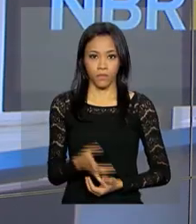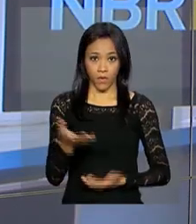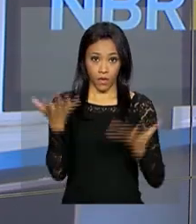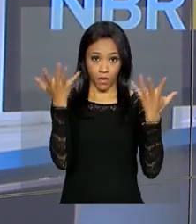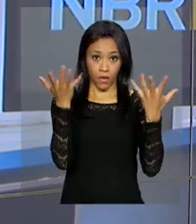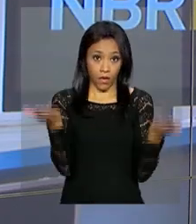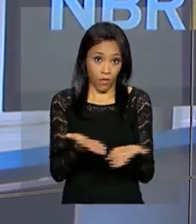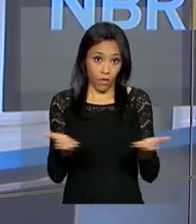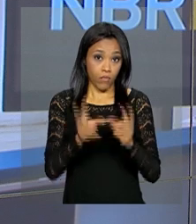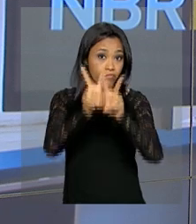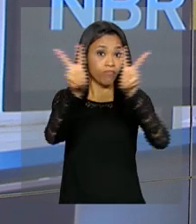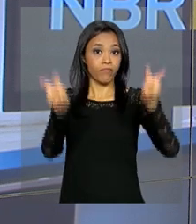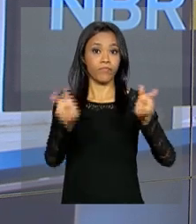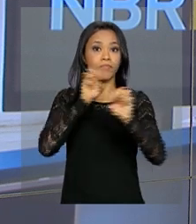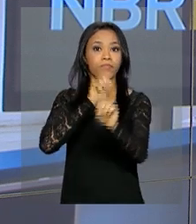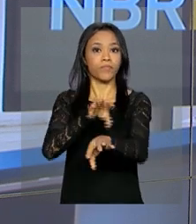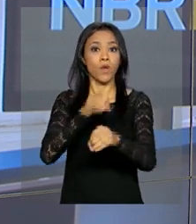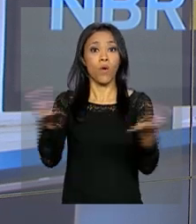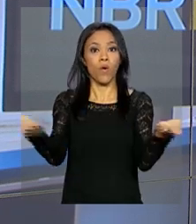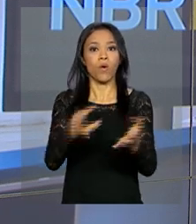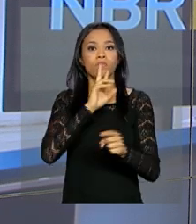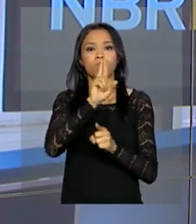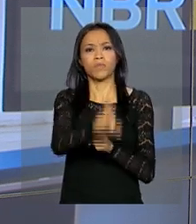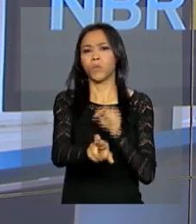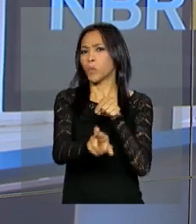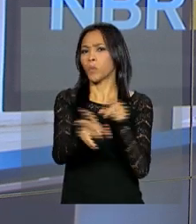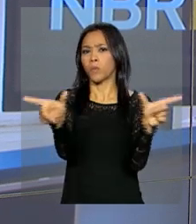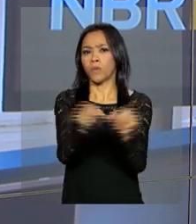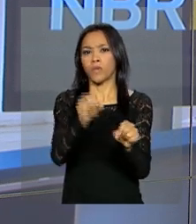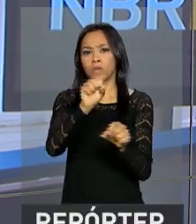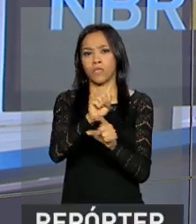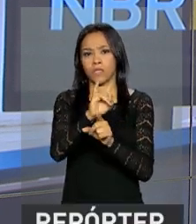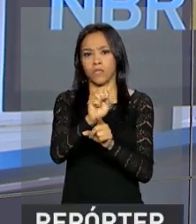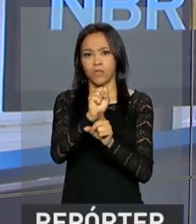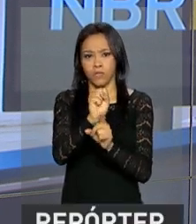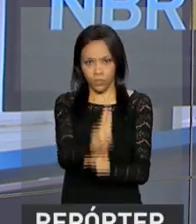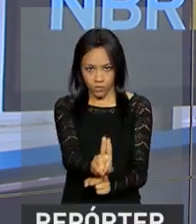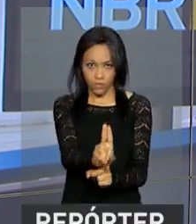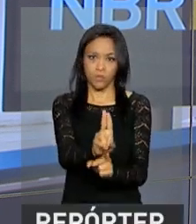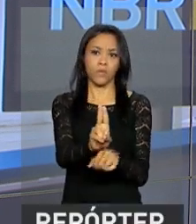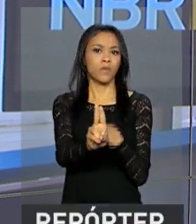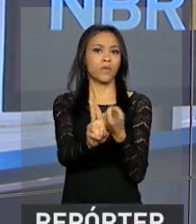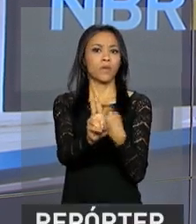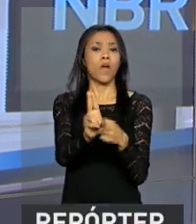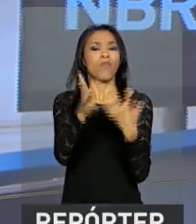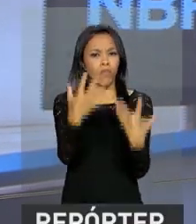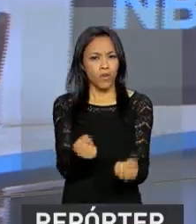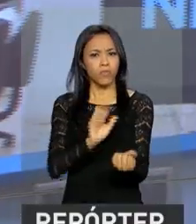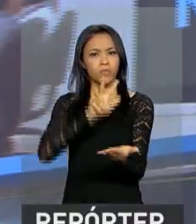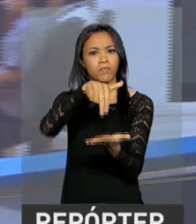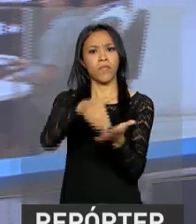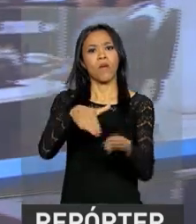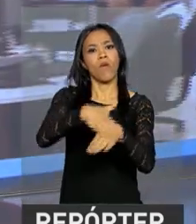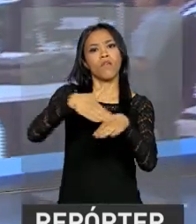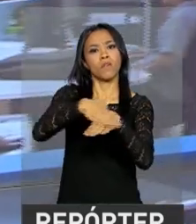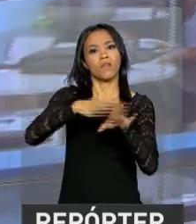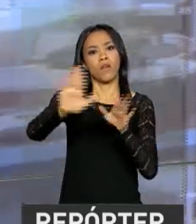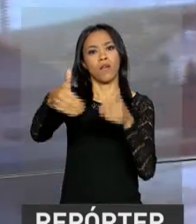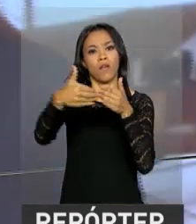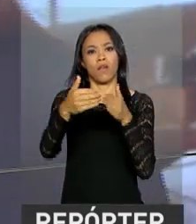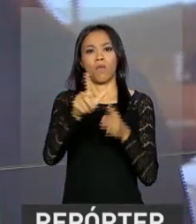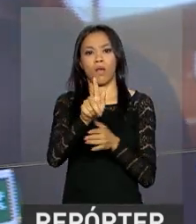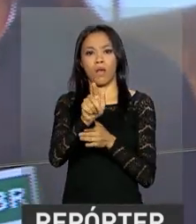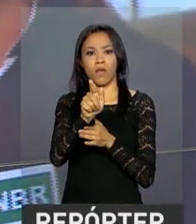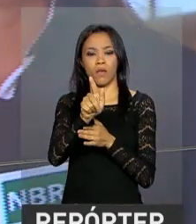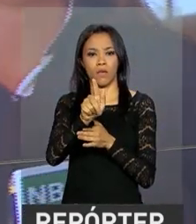vamos falar agora de educação. Sai hoje o resultado do Sistema de Seleção Unificada, o SISU. Vamos conversar com a repórter Gabriela Noronha ao